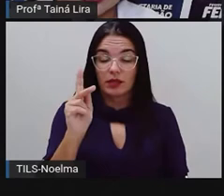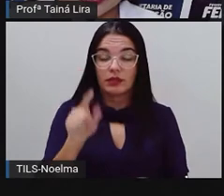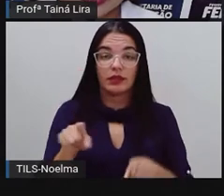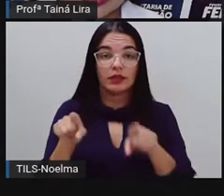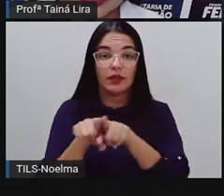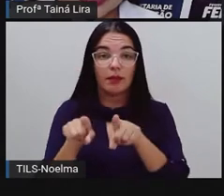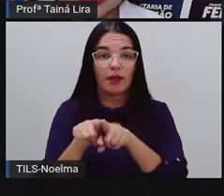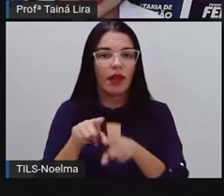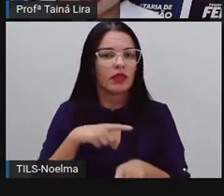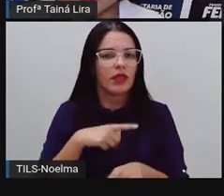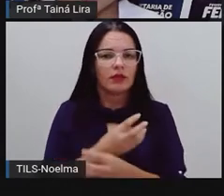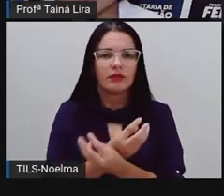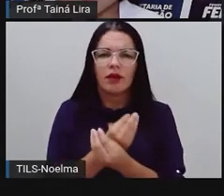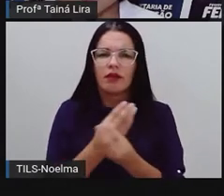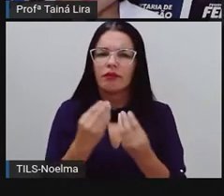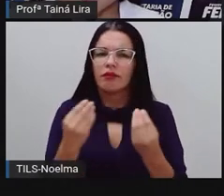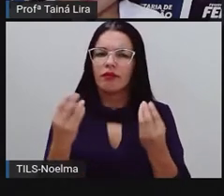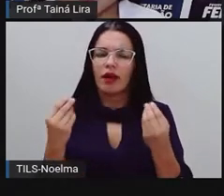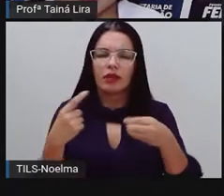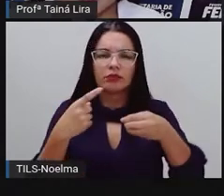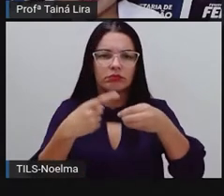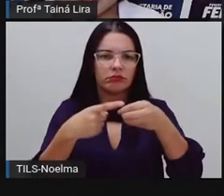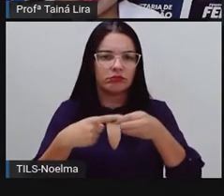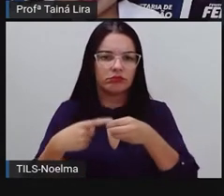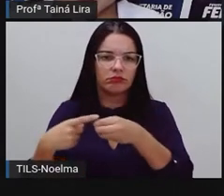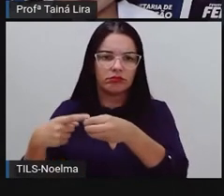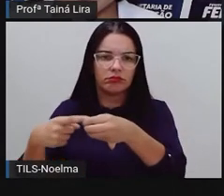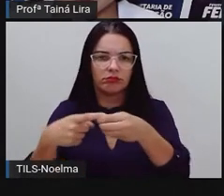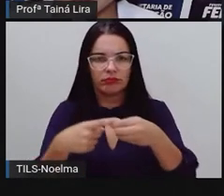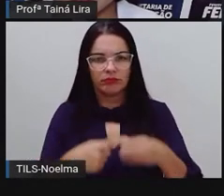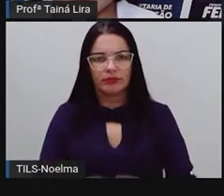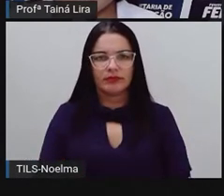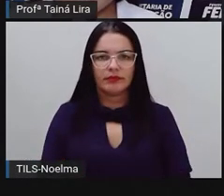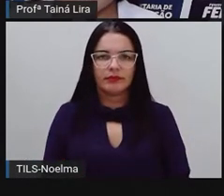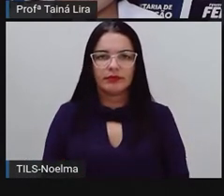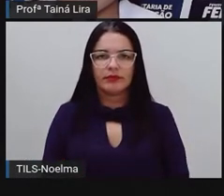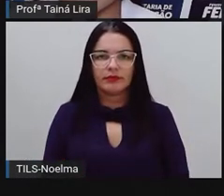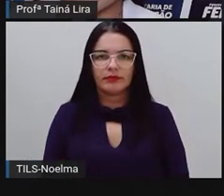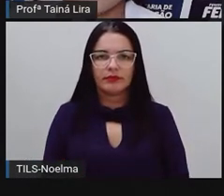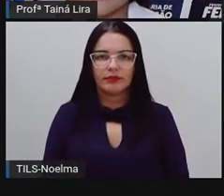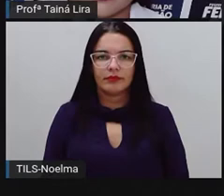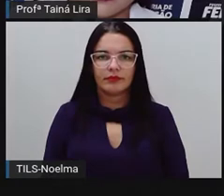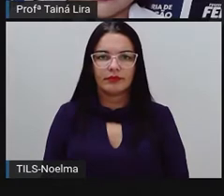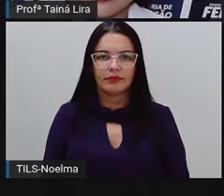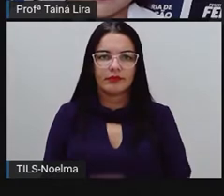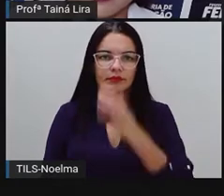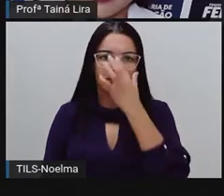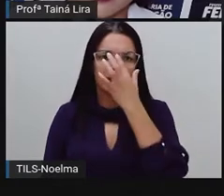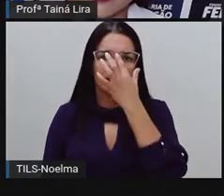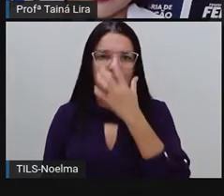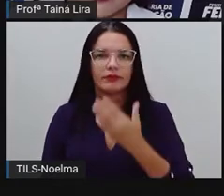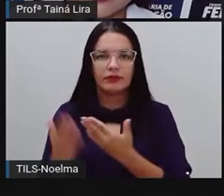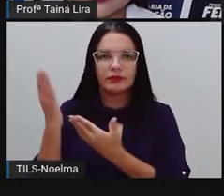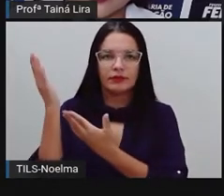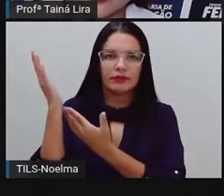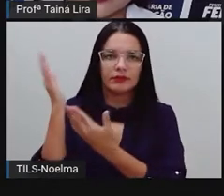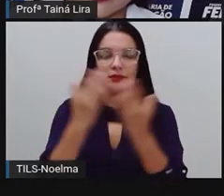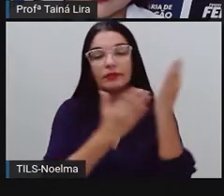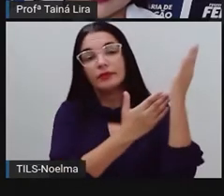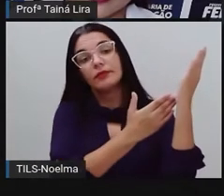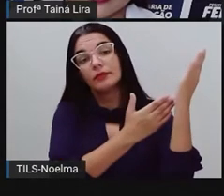temos vários distritos aqui bom Então olha lá é exemplo aí